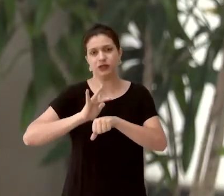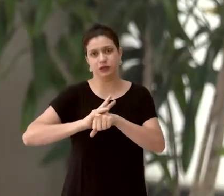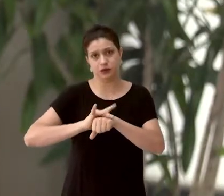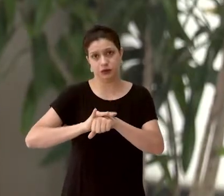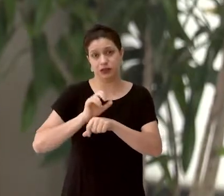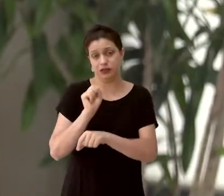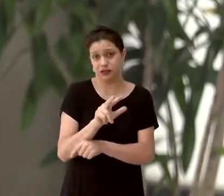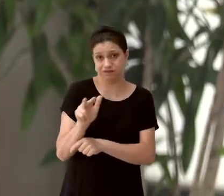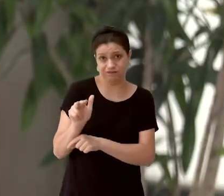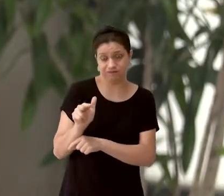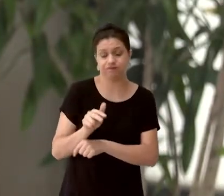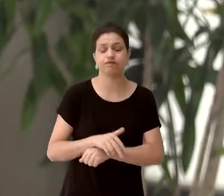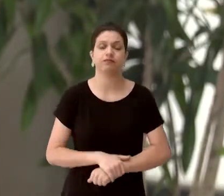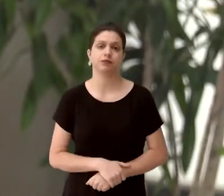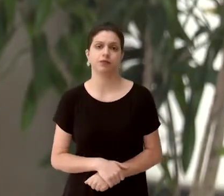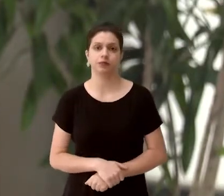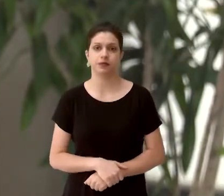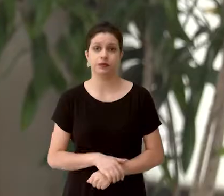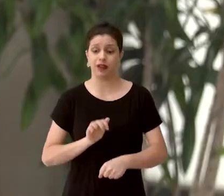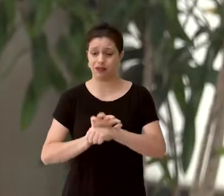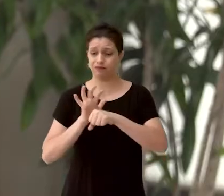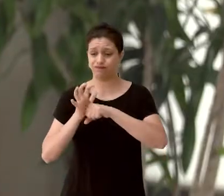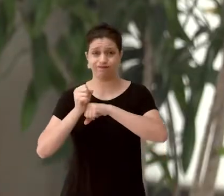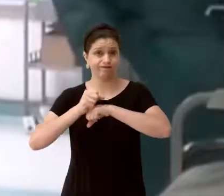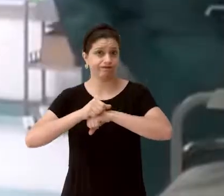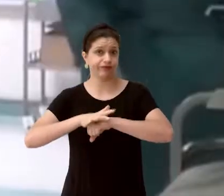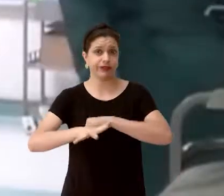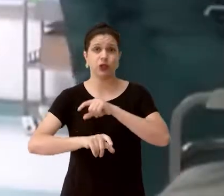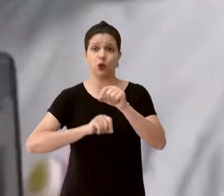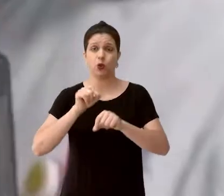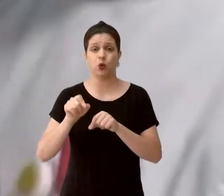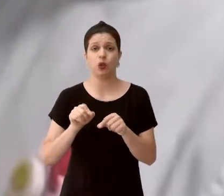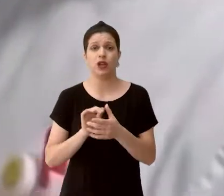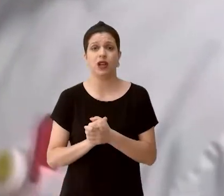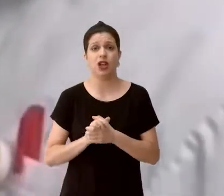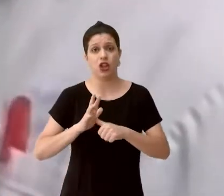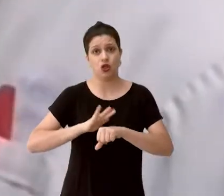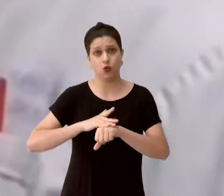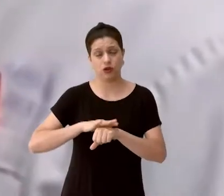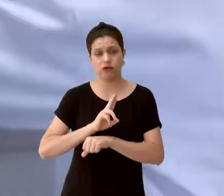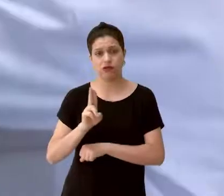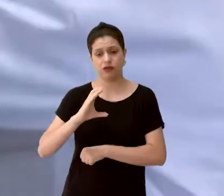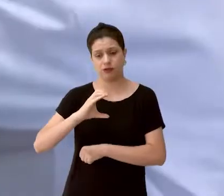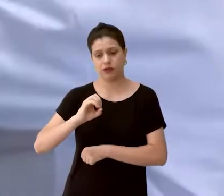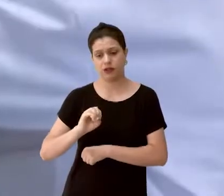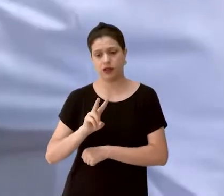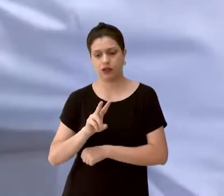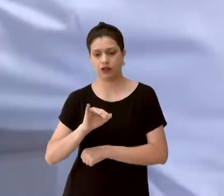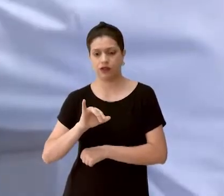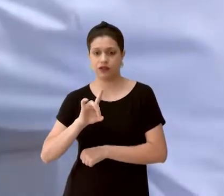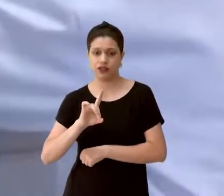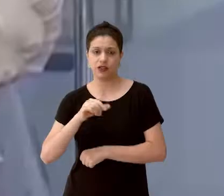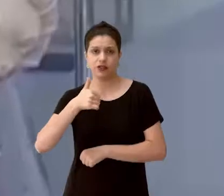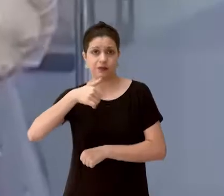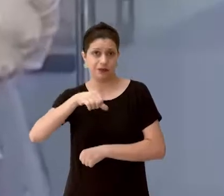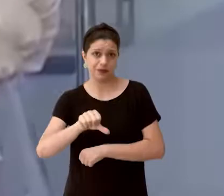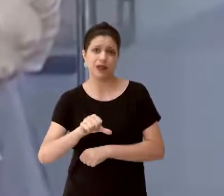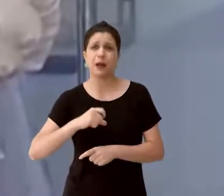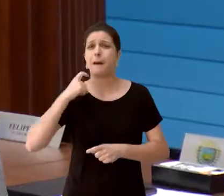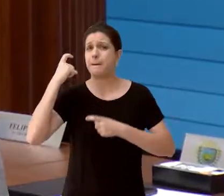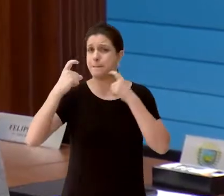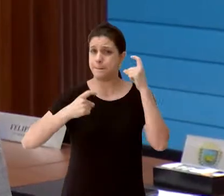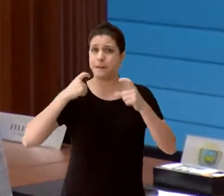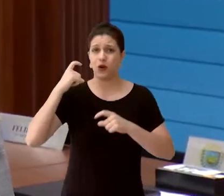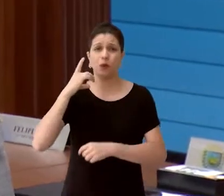atender possíveis contaminados pelo vírus. A pandemia do novo coronavírus, causador da doença